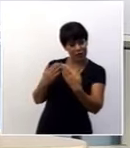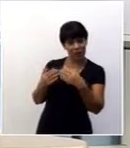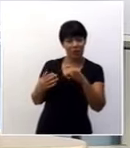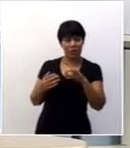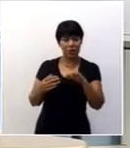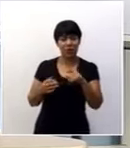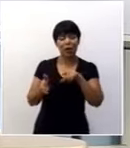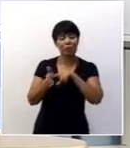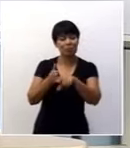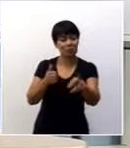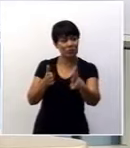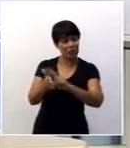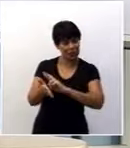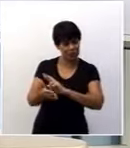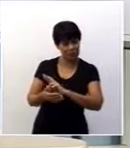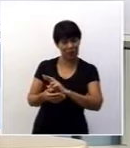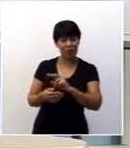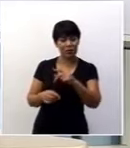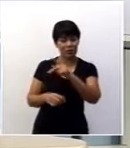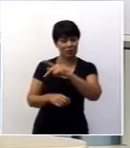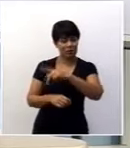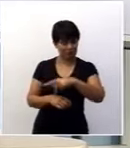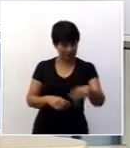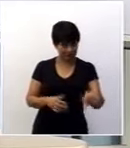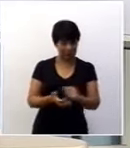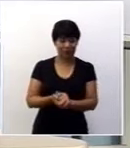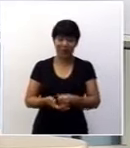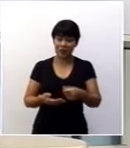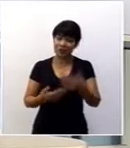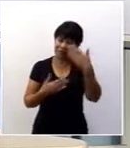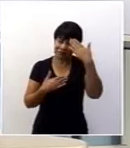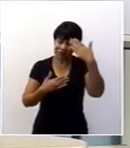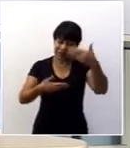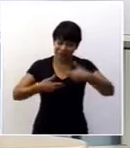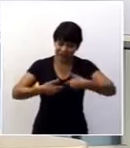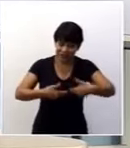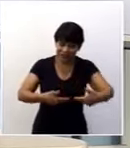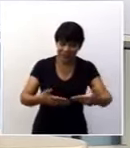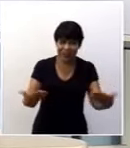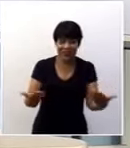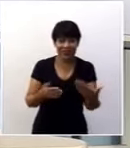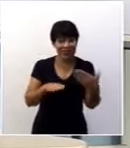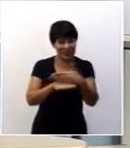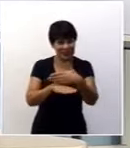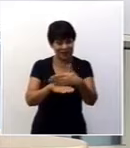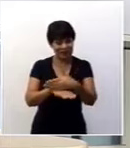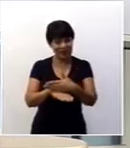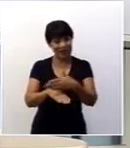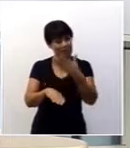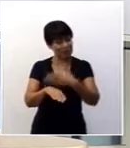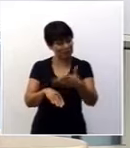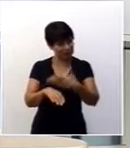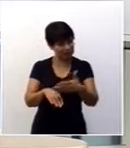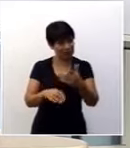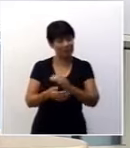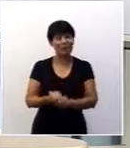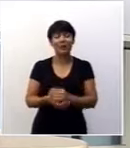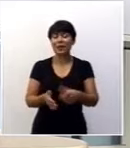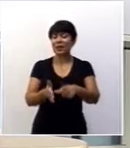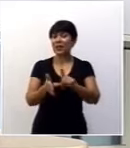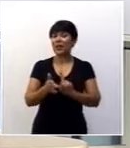aqui no estúdio, né? Então, eu agradeço o convite, né? Para estar participando aqui dessa aula. E antes